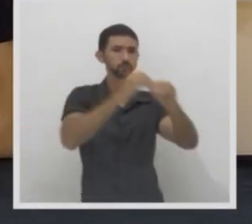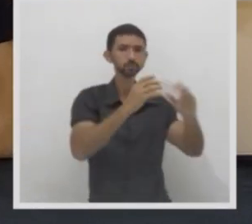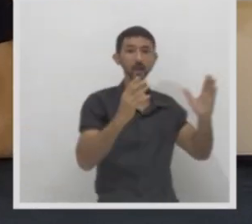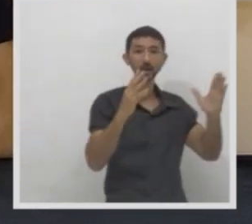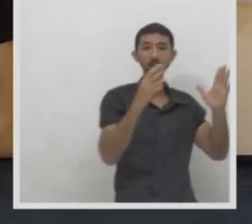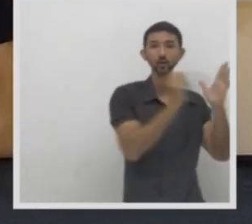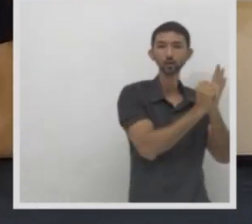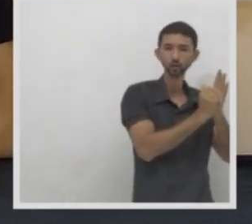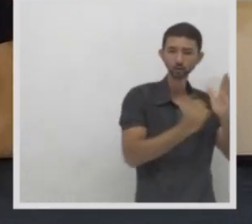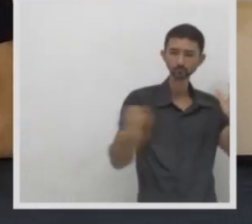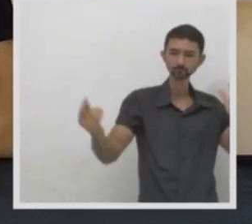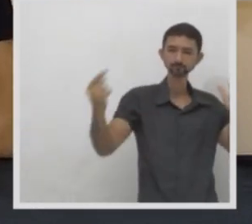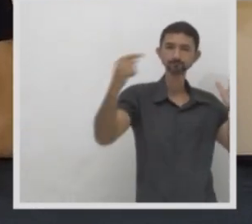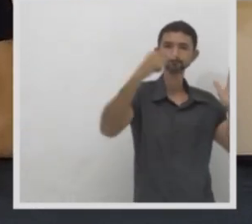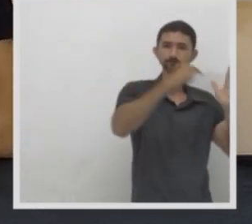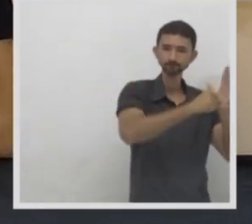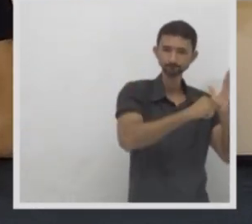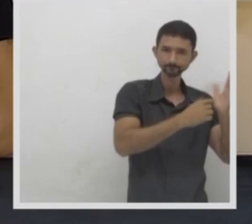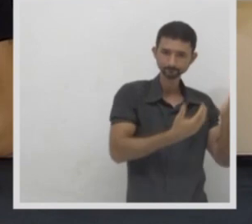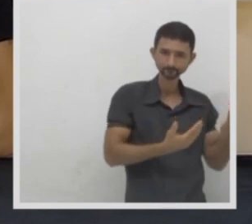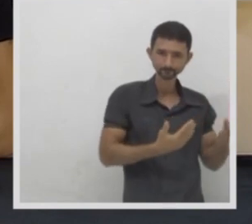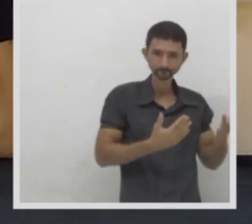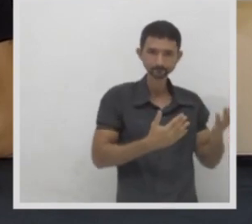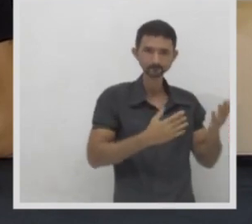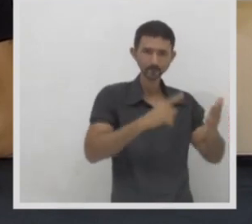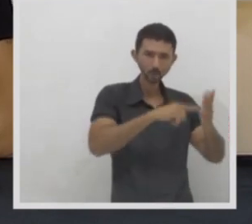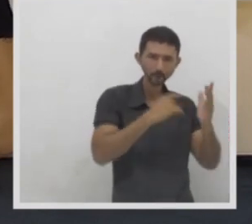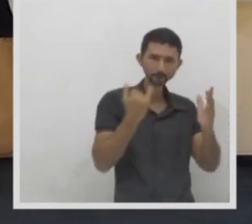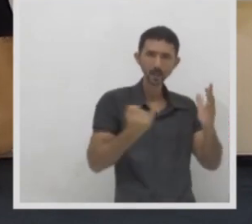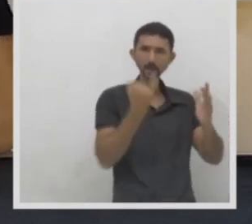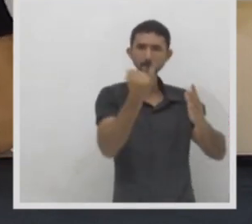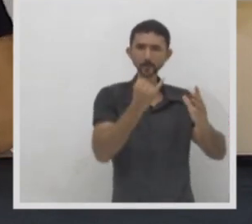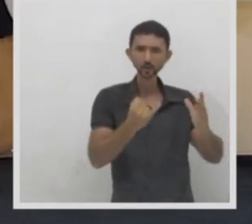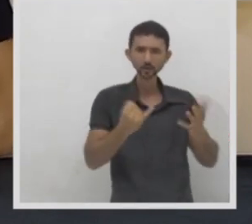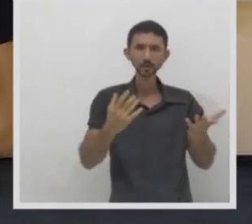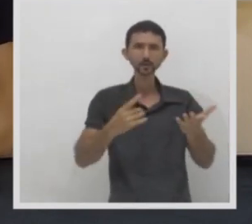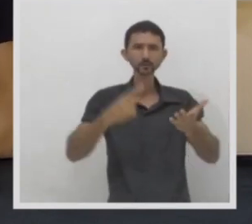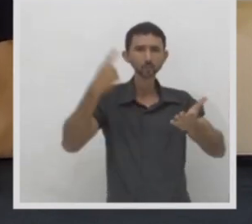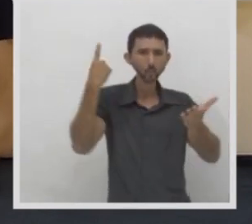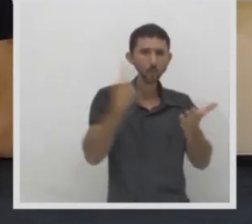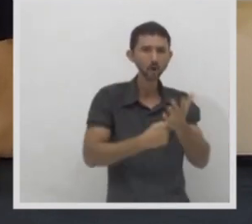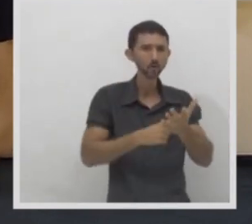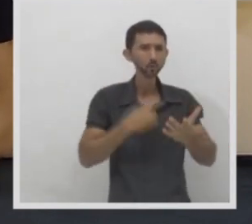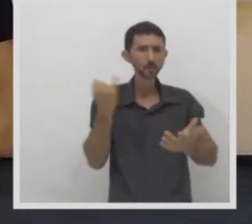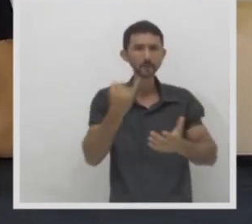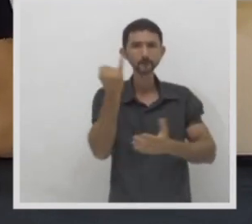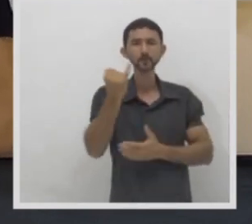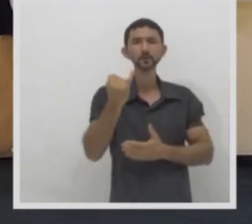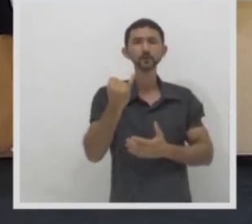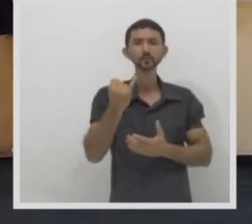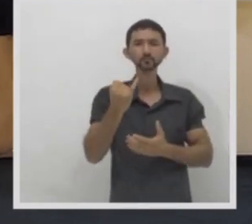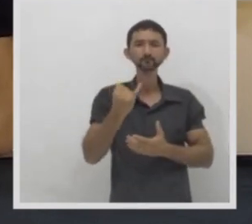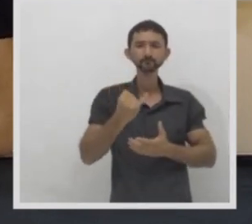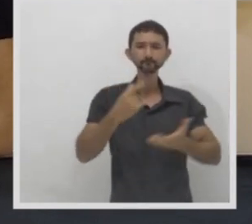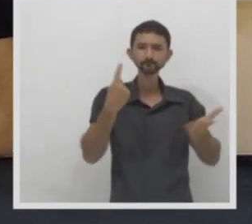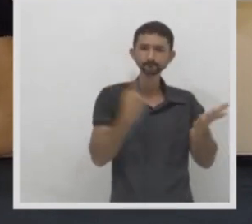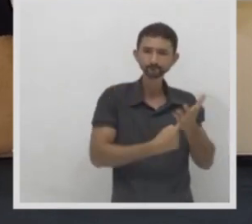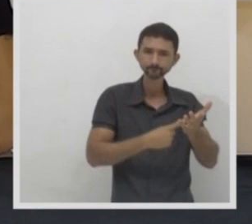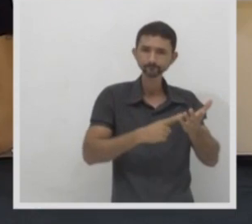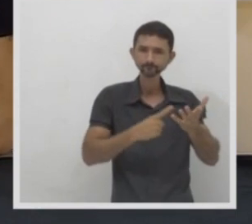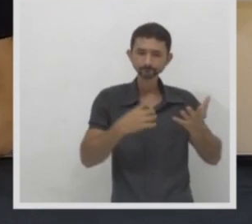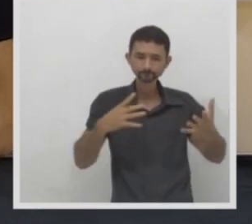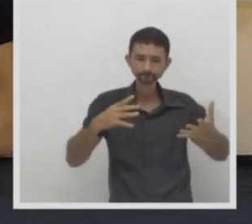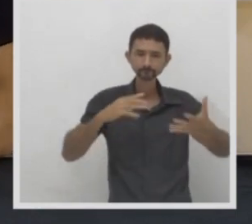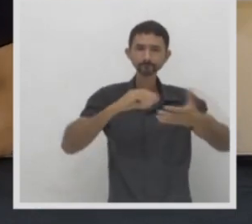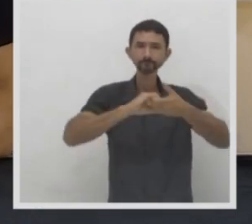Tá? Um papel importante de um acordo que existe entre as metrópoles e as colônias, que é o Pacto Colonial. As colônias só